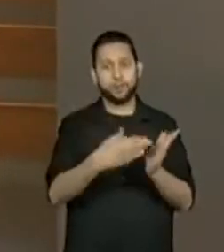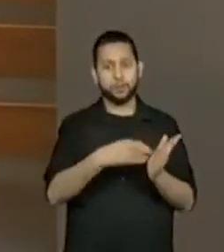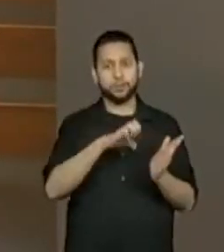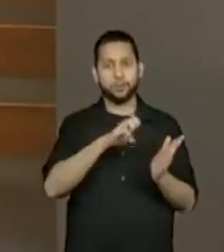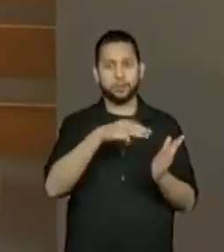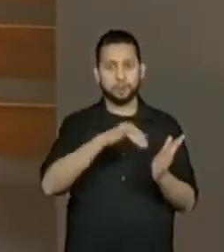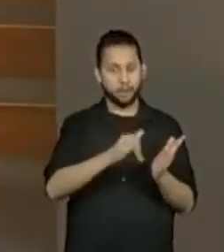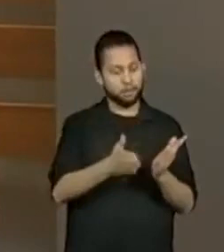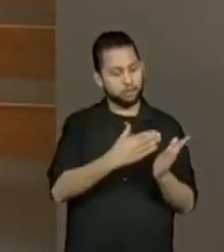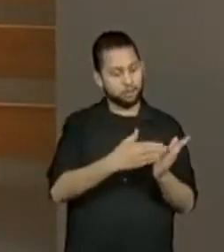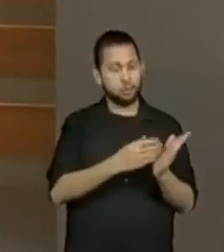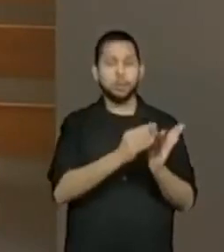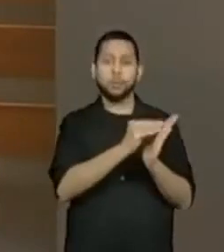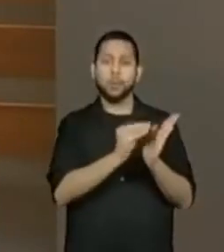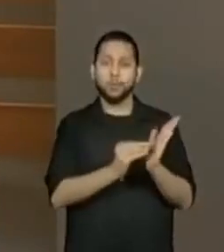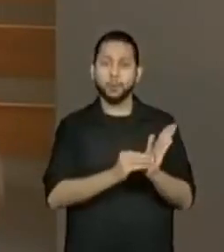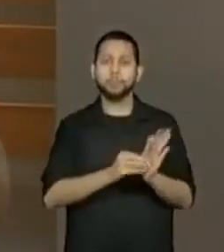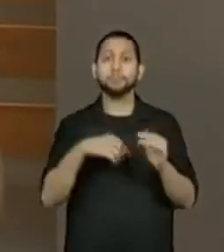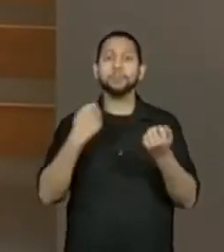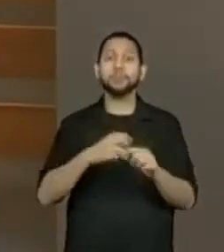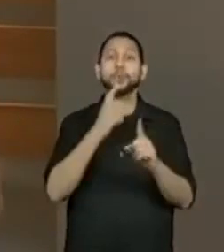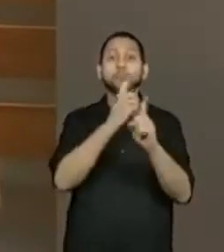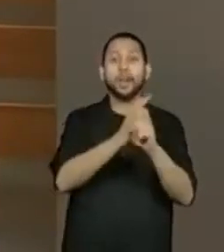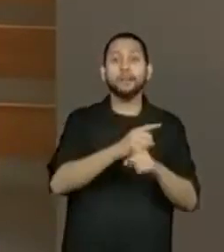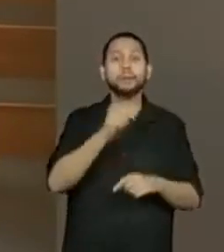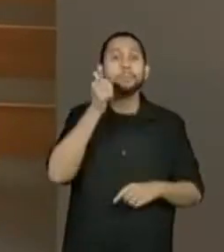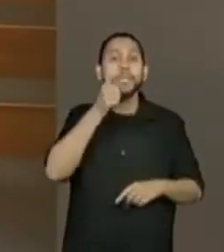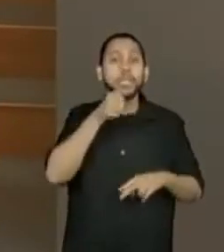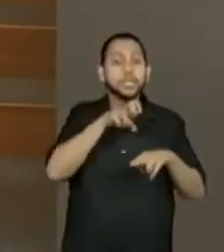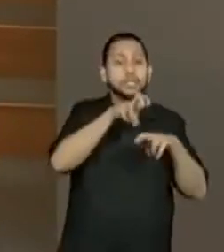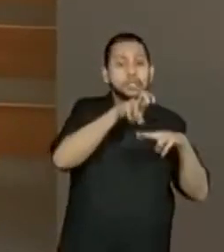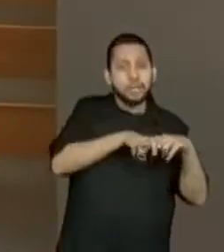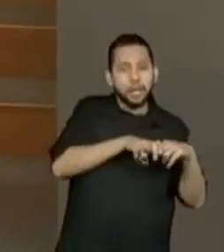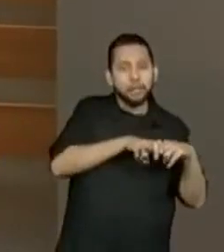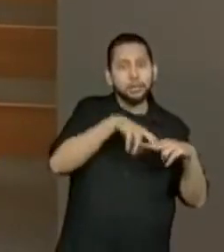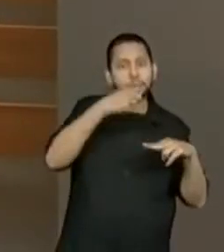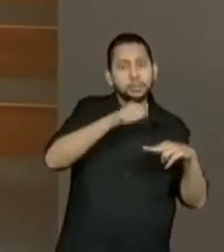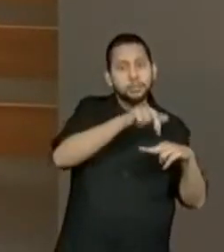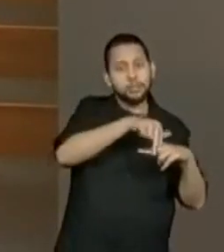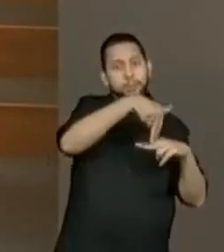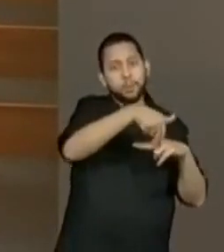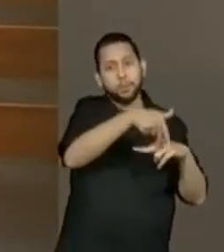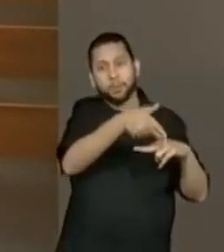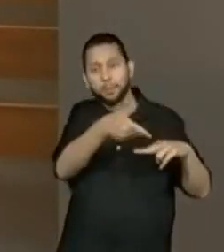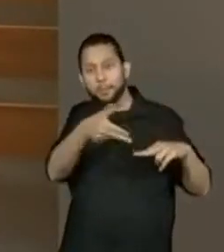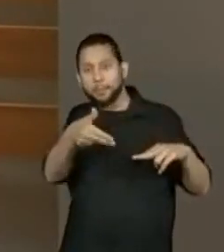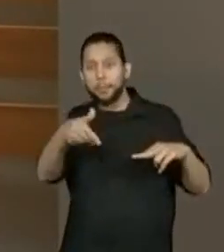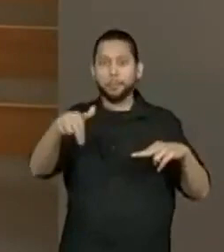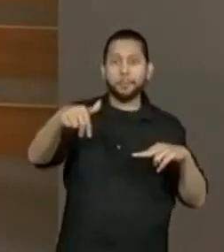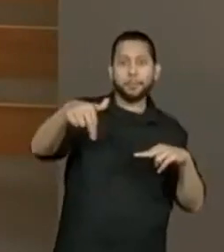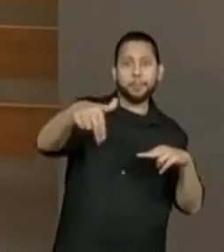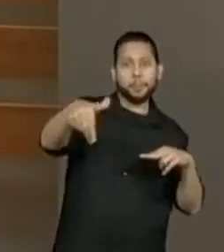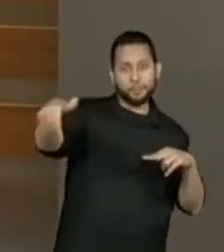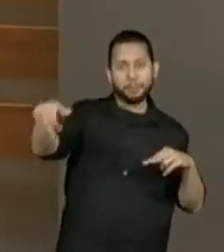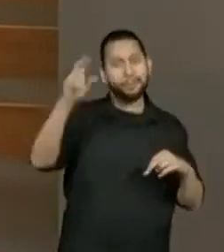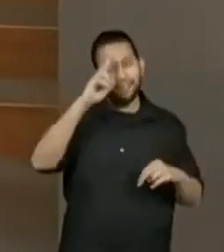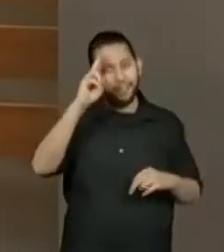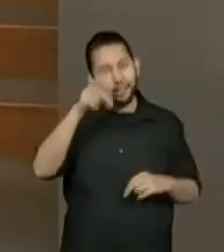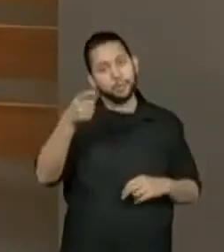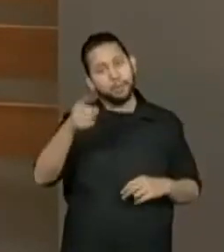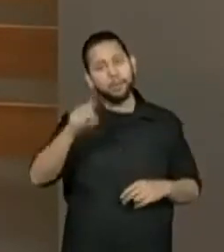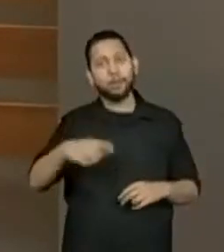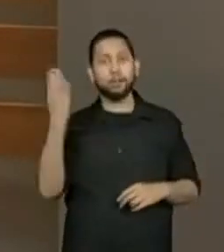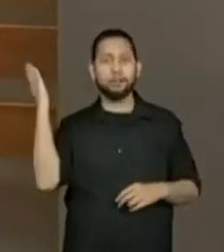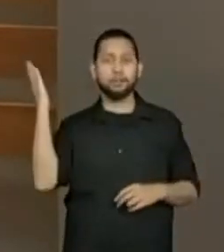de itinerário, onde a gente tinha que encontrar onde uma garotinha sentava e tudo mais. Vocês lembram dessa aula? Então essa daqui é a nossa segunda aula para a